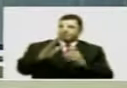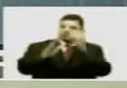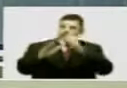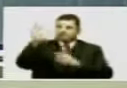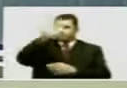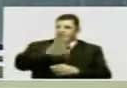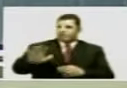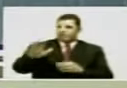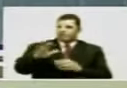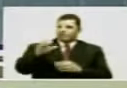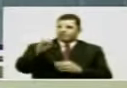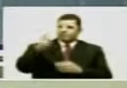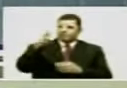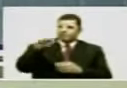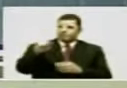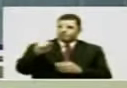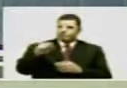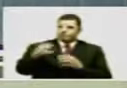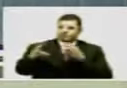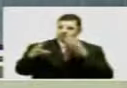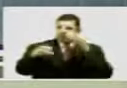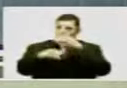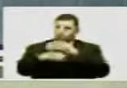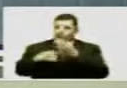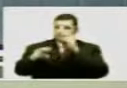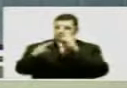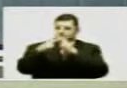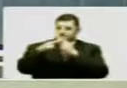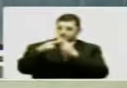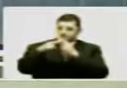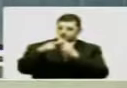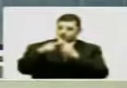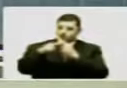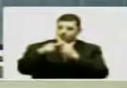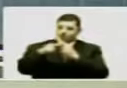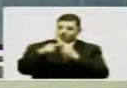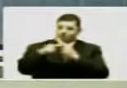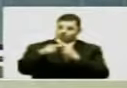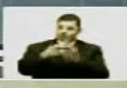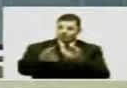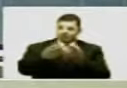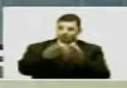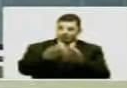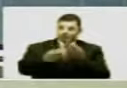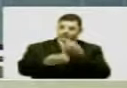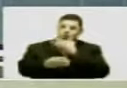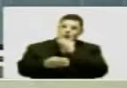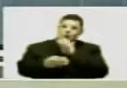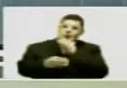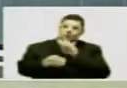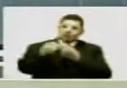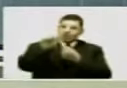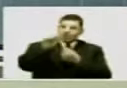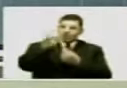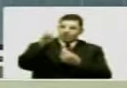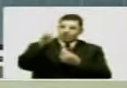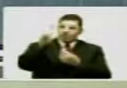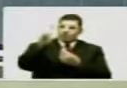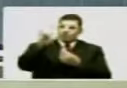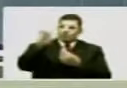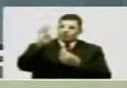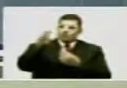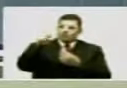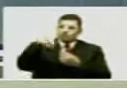Gerência Nacional de Operações Descentralizadas da Caixa Econômica Federal, e pelo senhor Adailto Ferreira